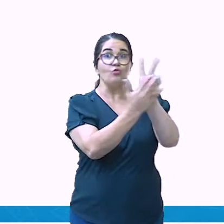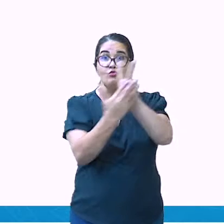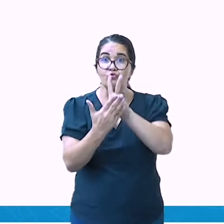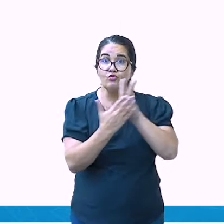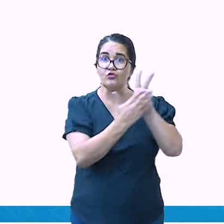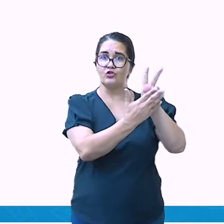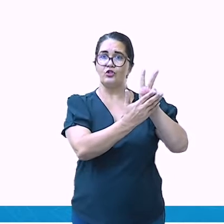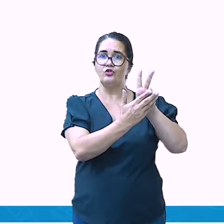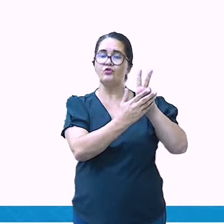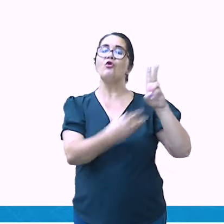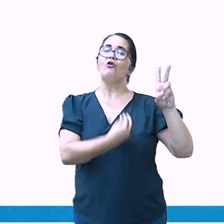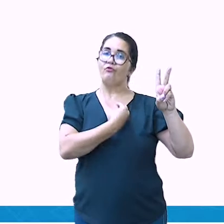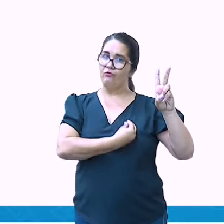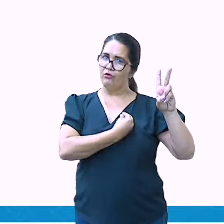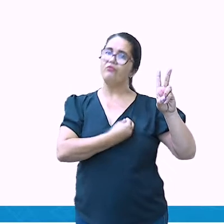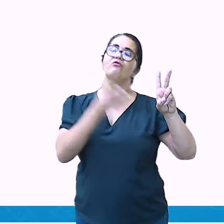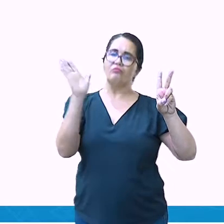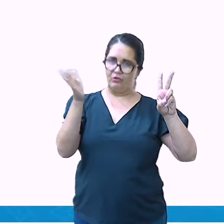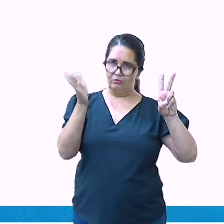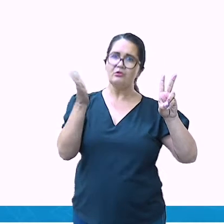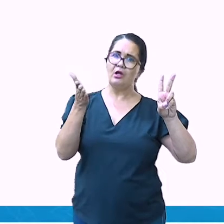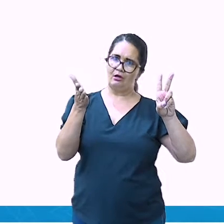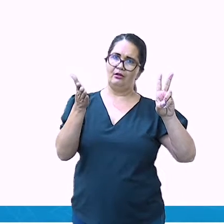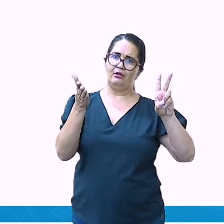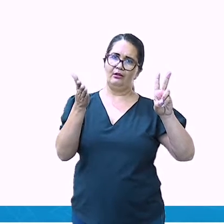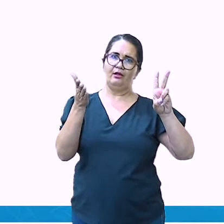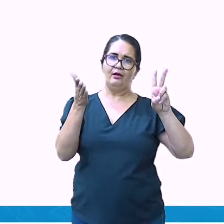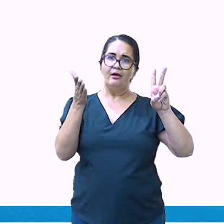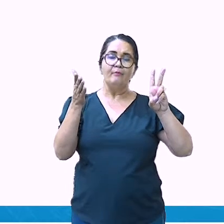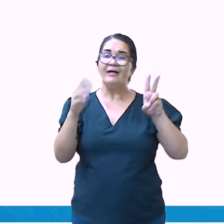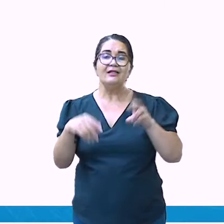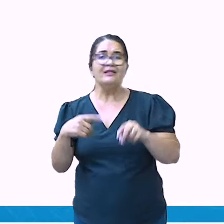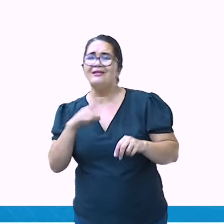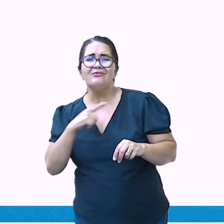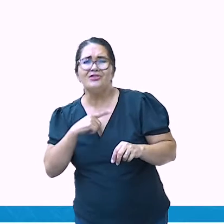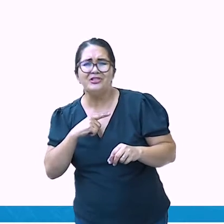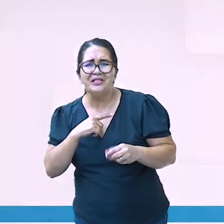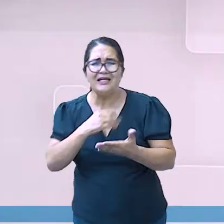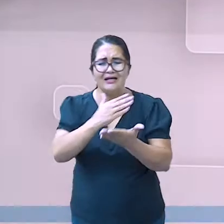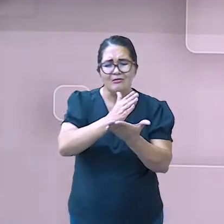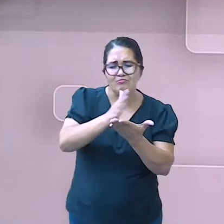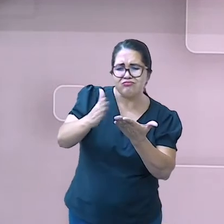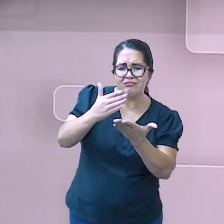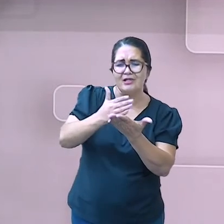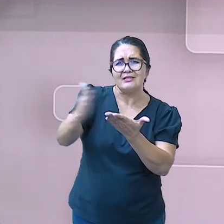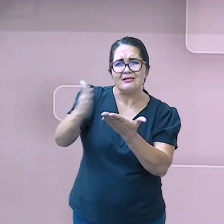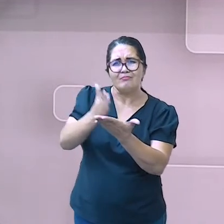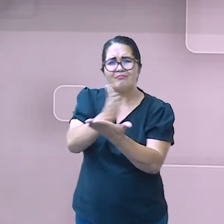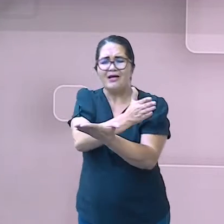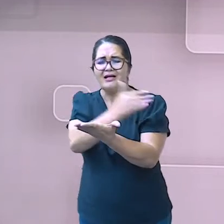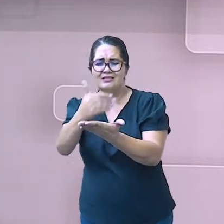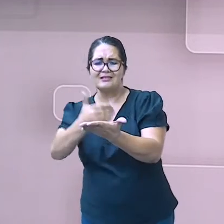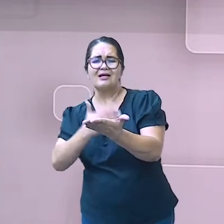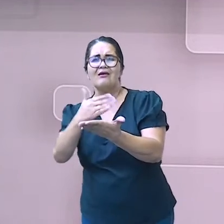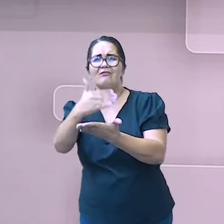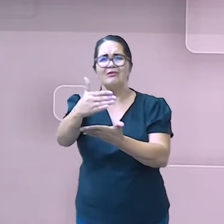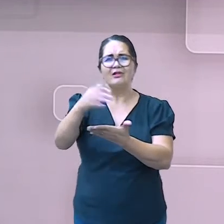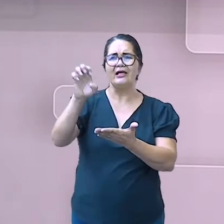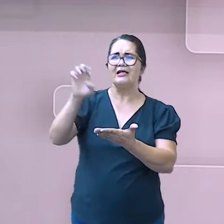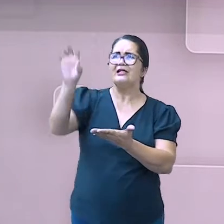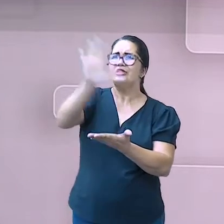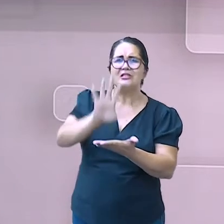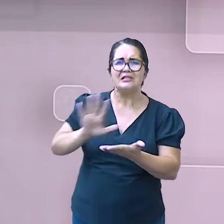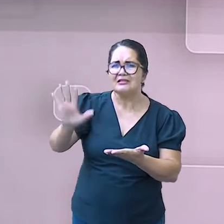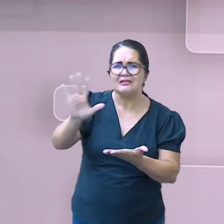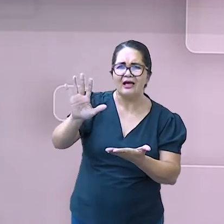nativos ali deste local, do nosso país. E quando os portugueses chegaram, eles